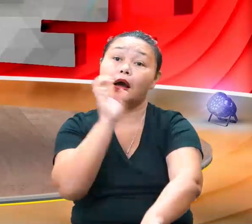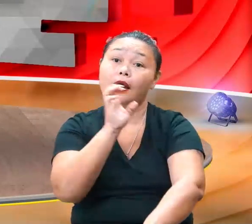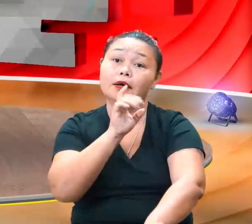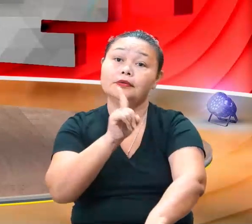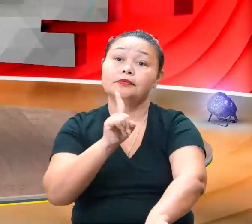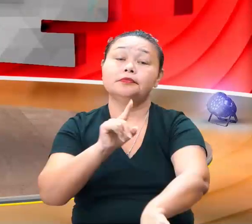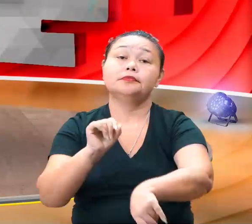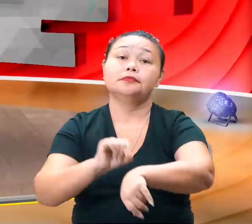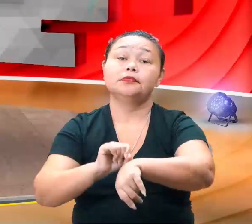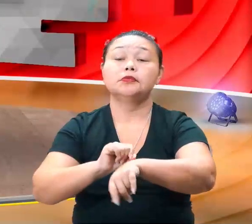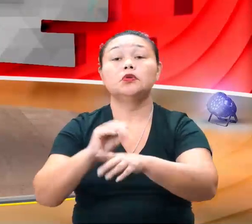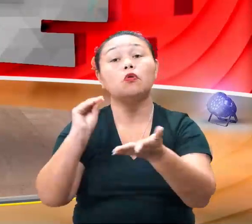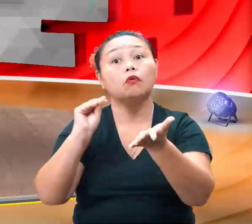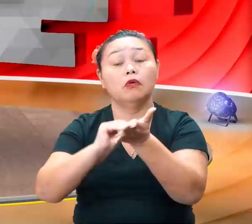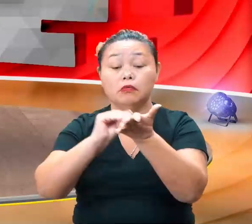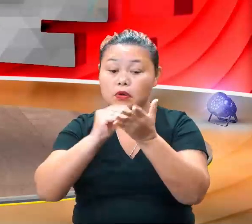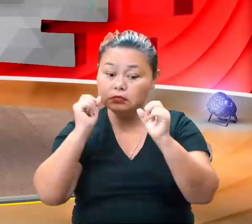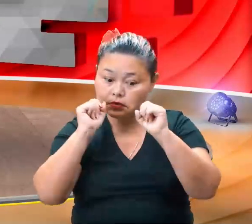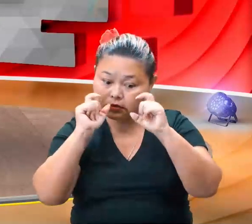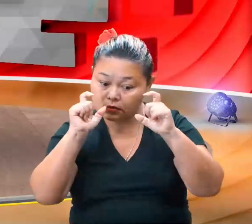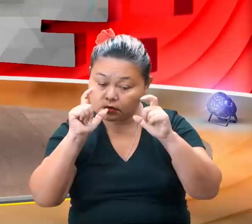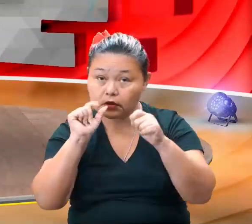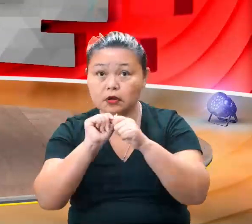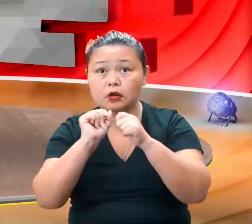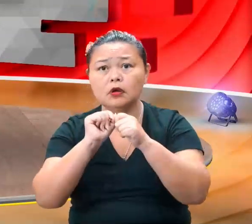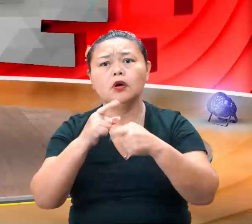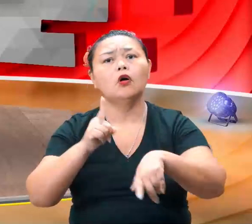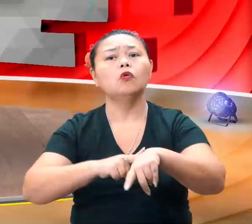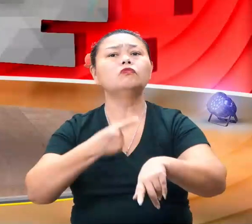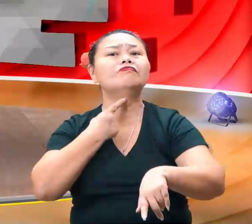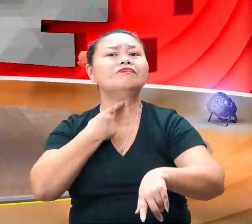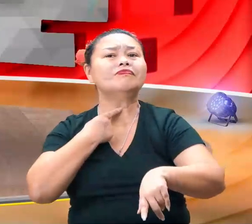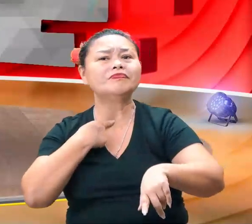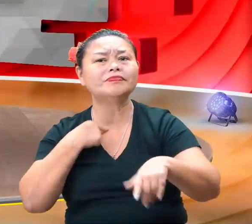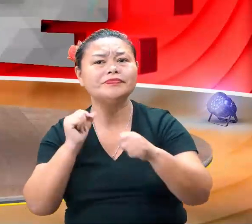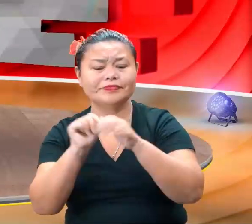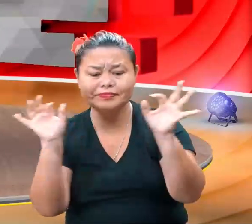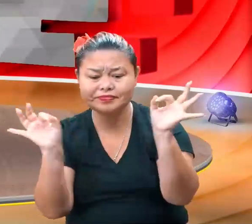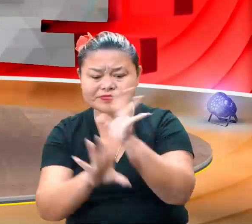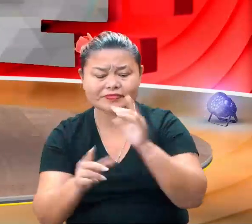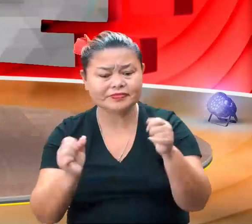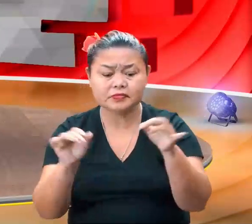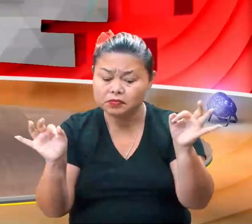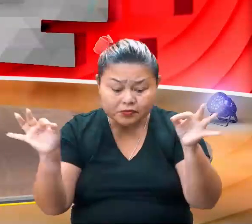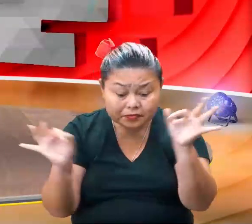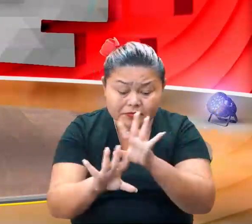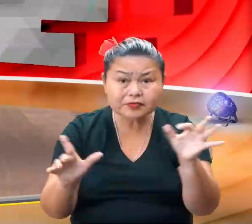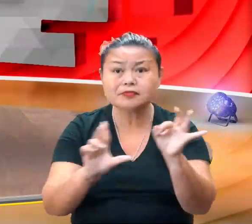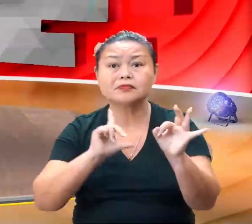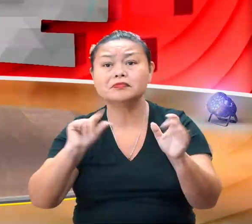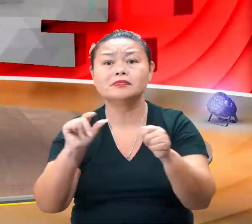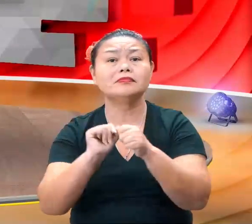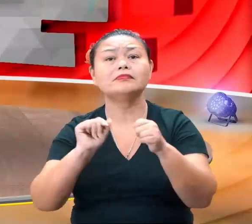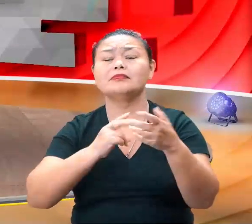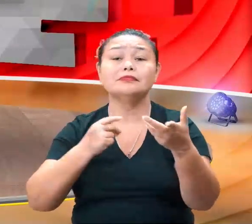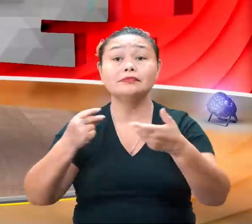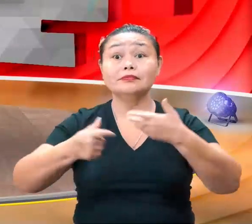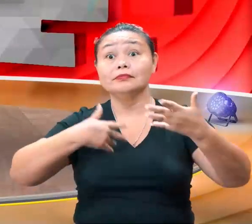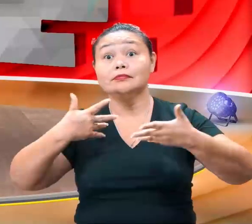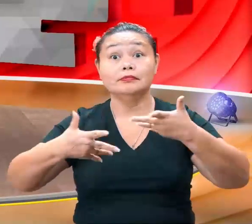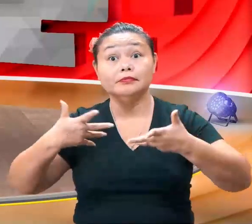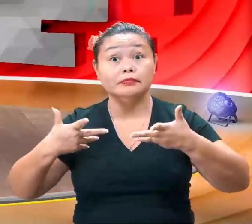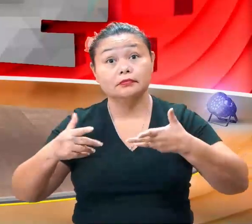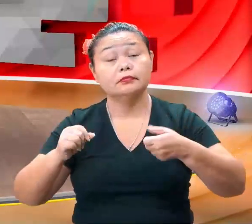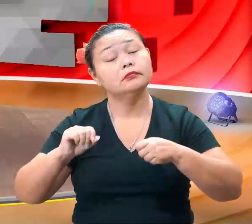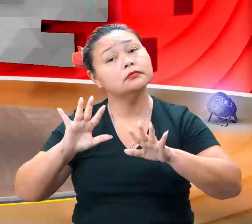Falta de atenção. Ou por vontade de terminar logo, porque às vezes não é nem pressa. Eu quero só terminar logo, porque eu já sei tudo. Pois é. Não precisa